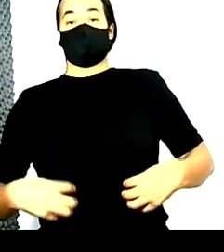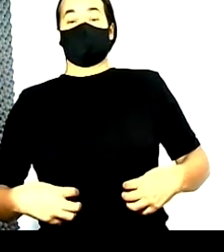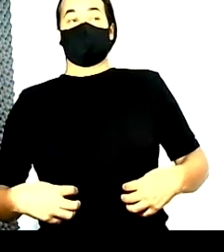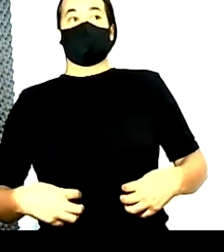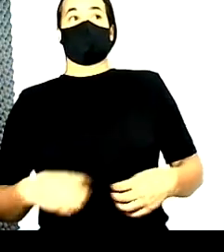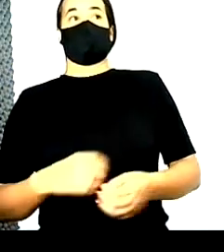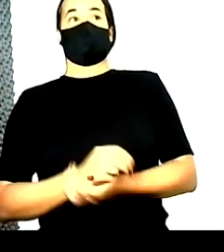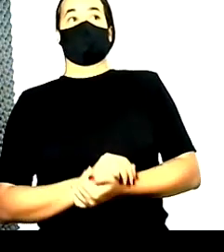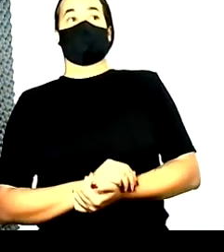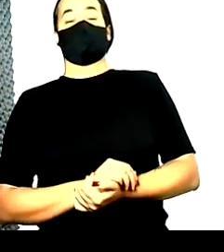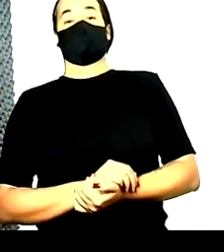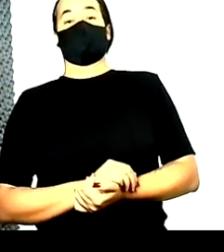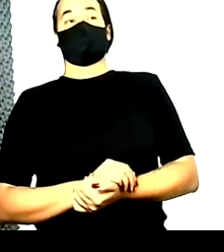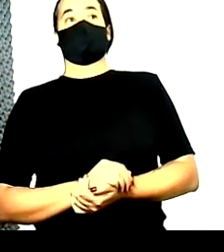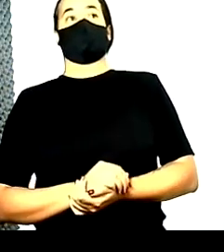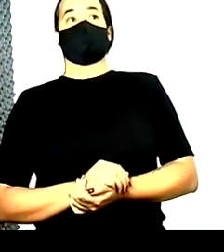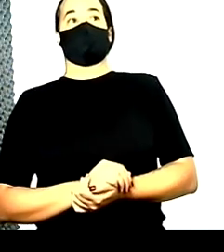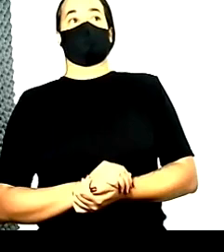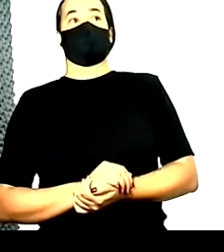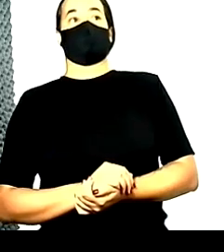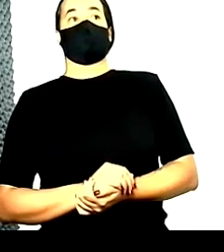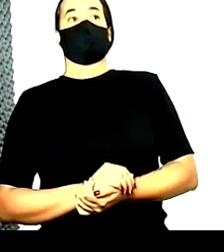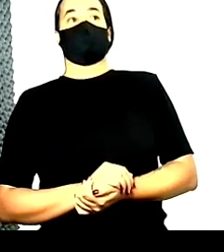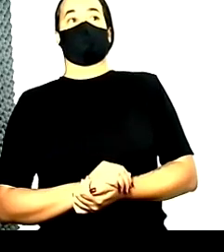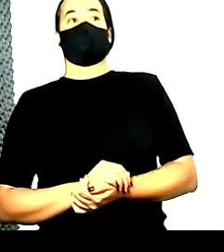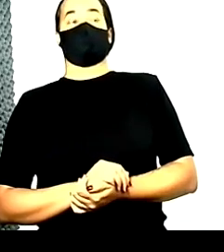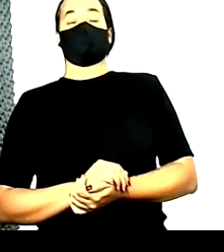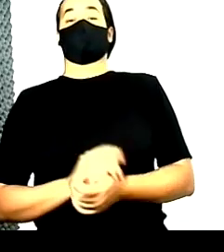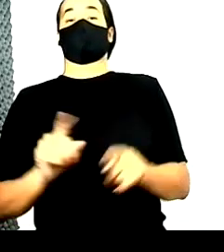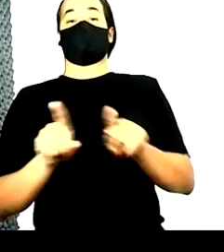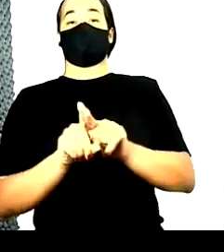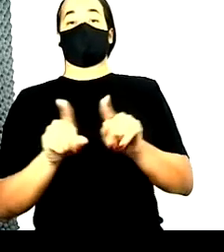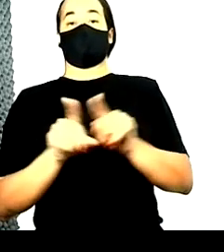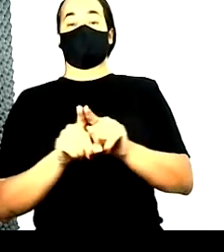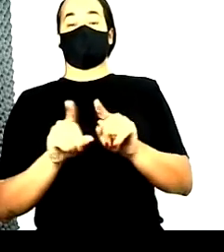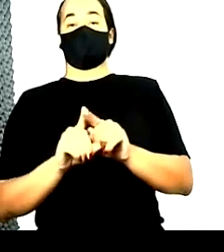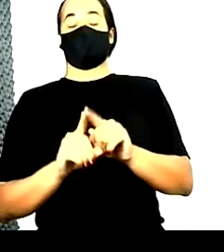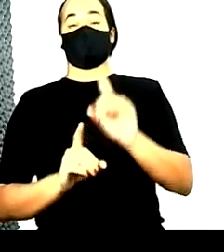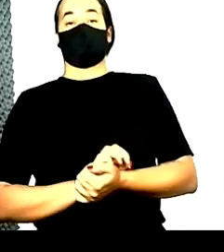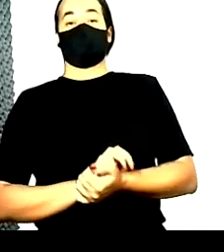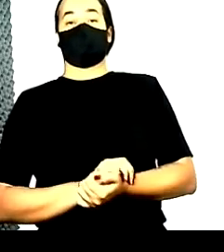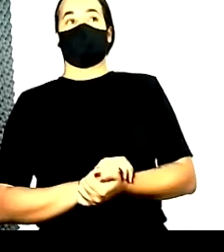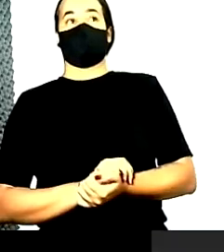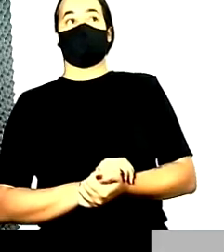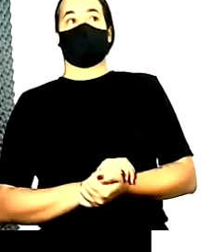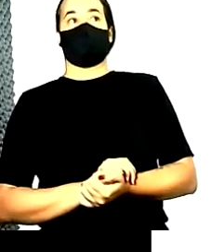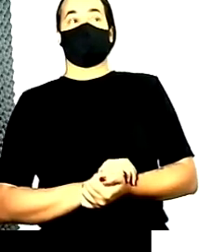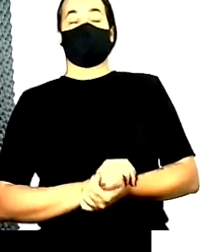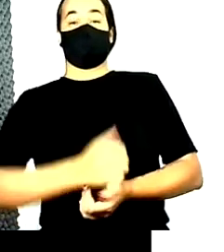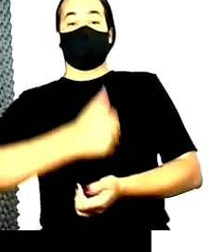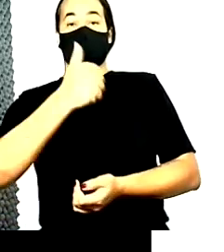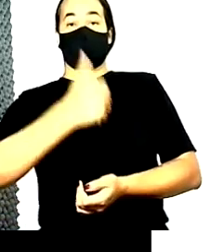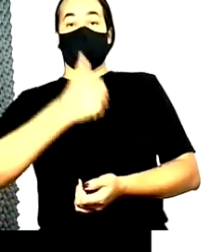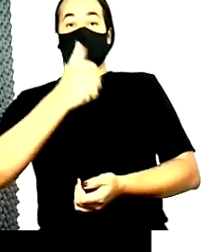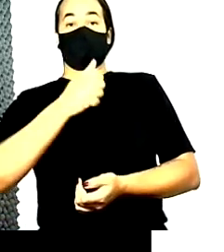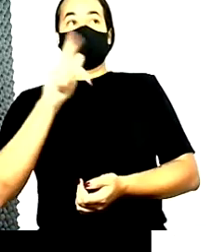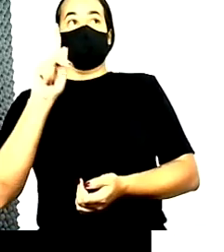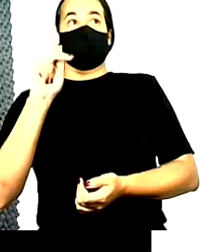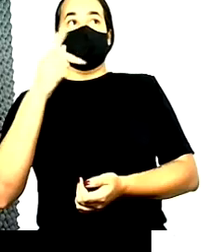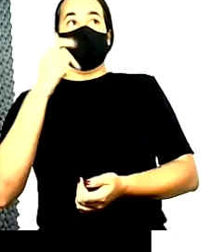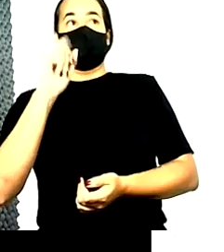glândulas sexuais, como eu falei, que vai ser da parte do sistema reprodutor. A primeira delas é a